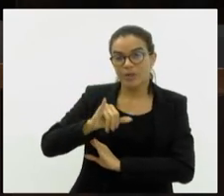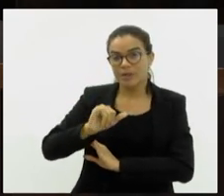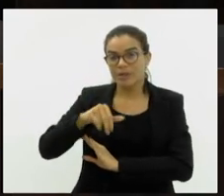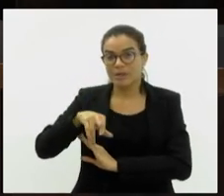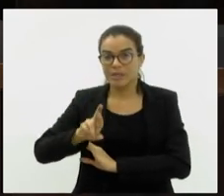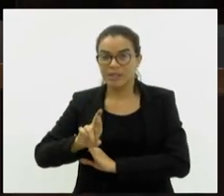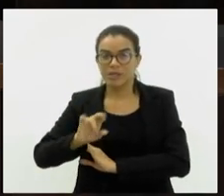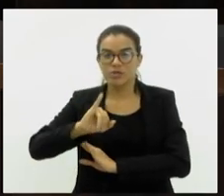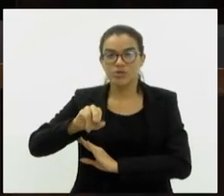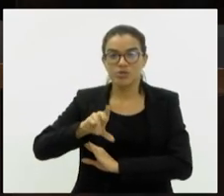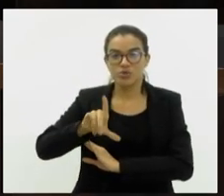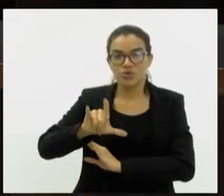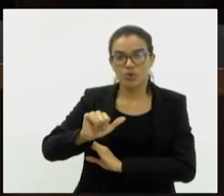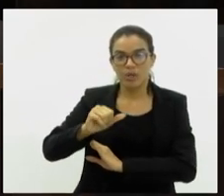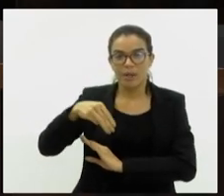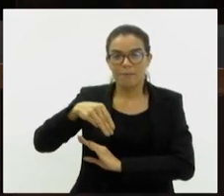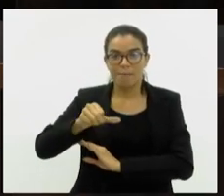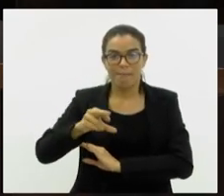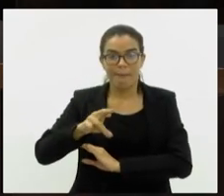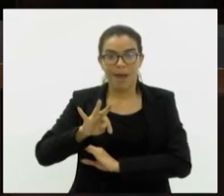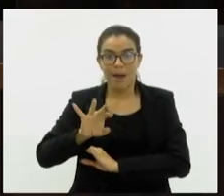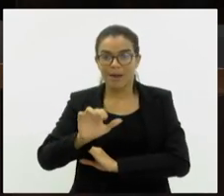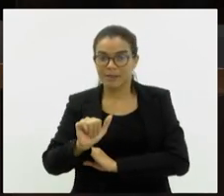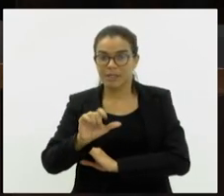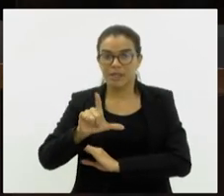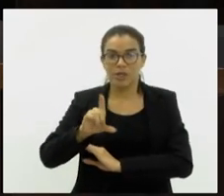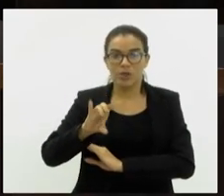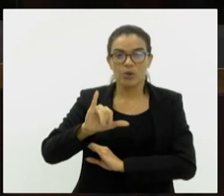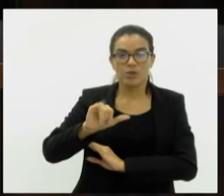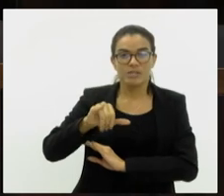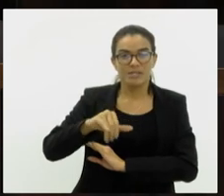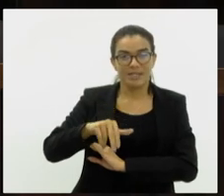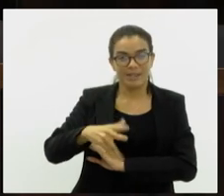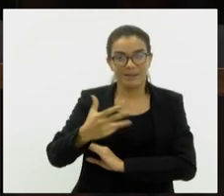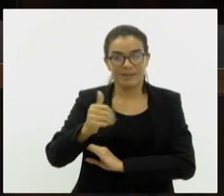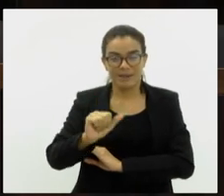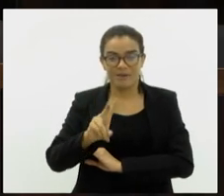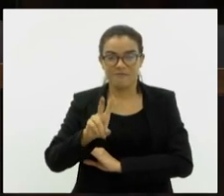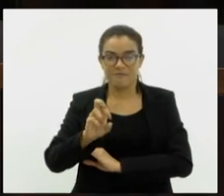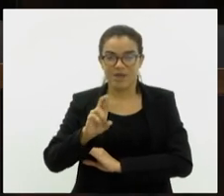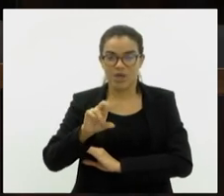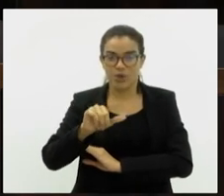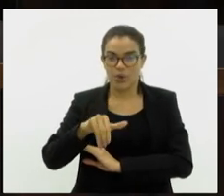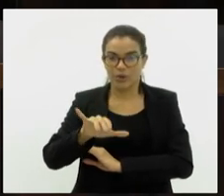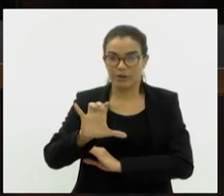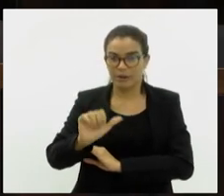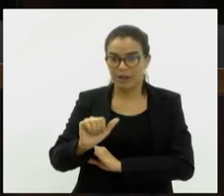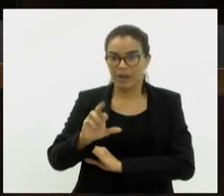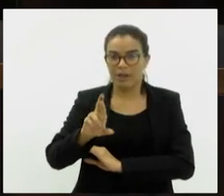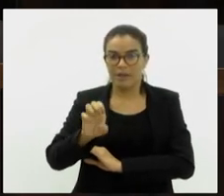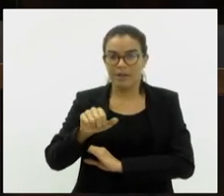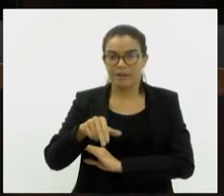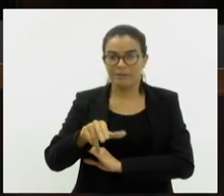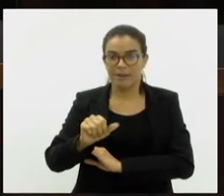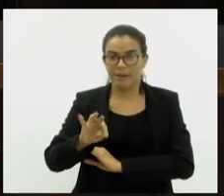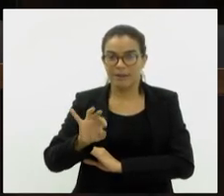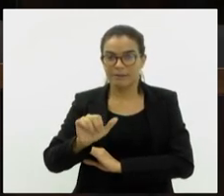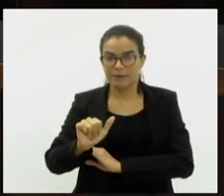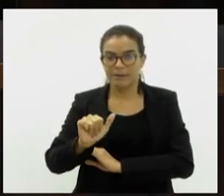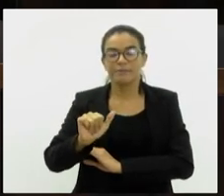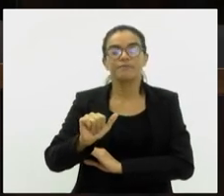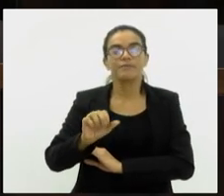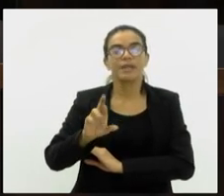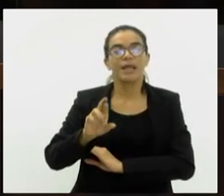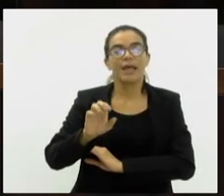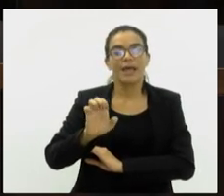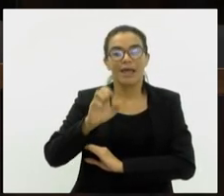Júlio Rocha, Marta Rocha, Lucinha, Carlos Mink, Verônica Lima, Renata Souza, Flávio Serafini,